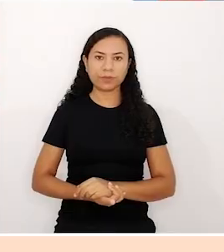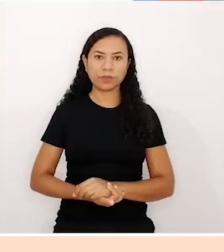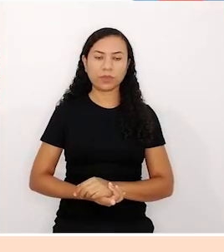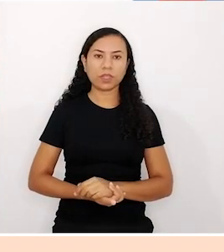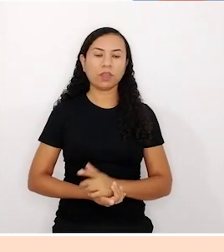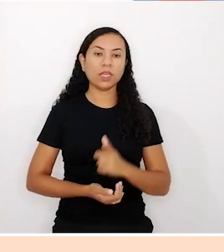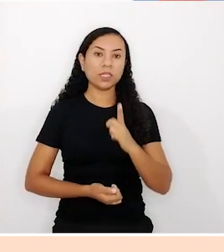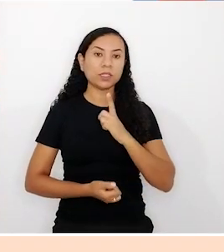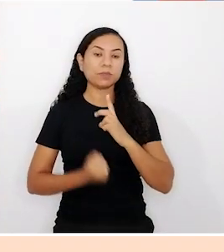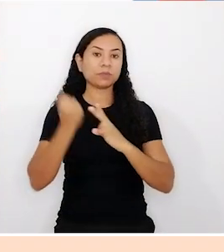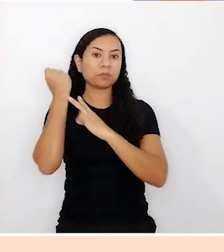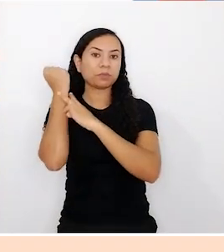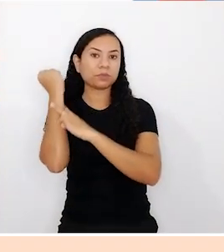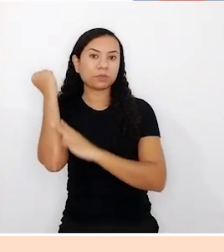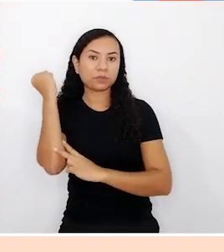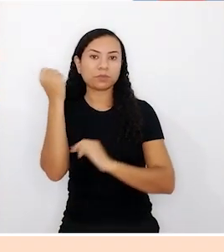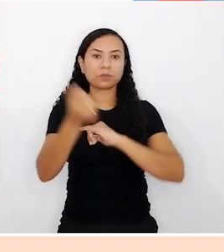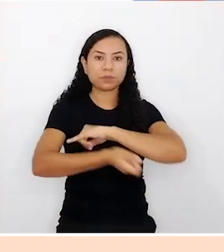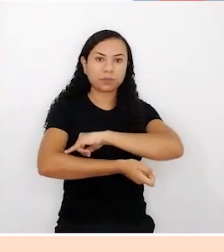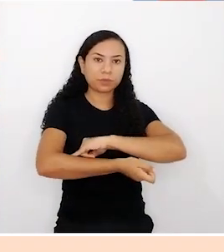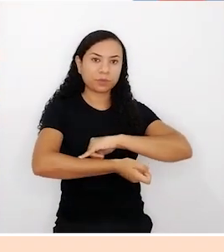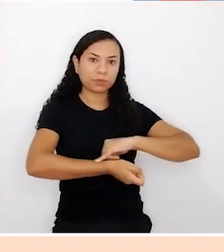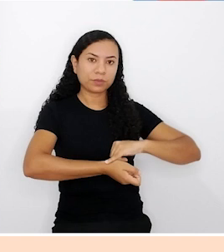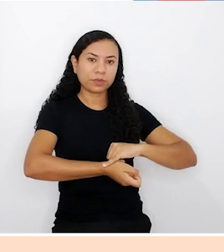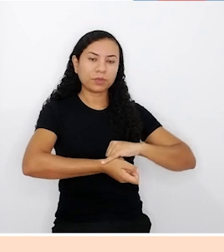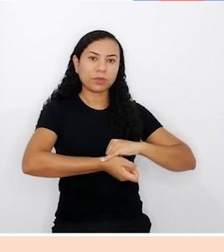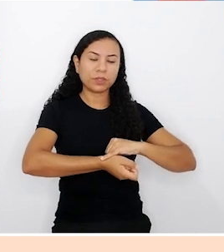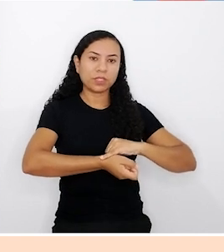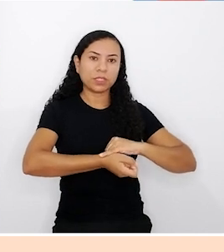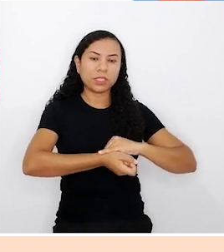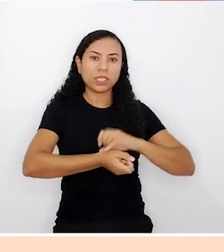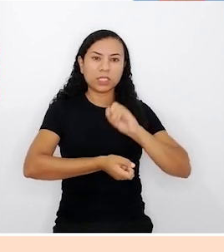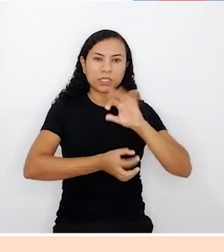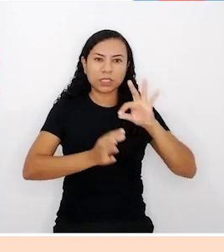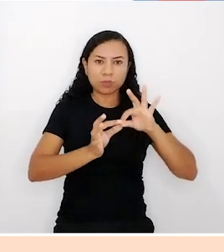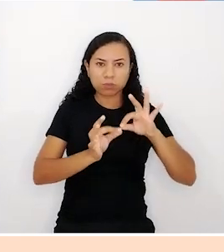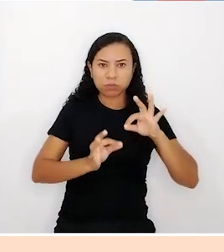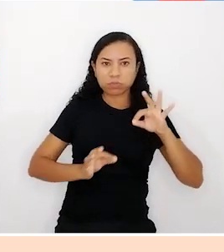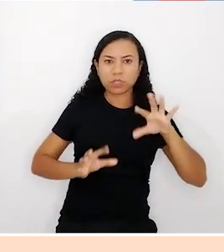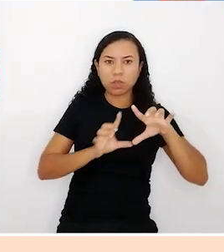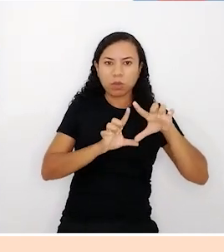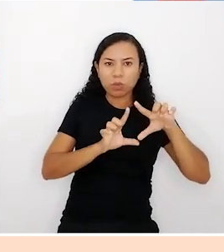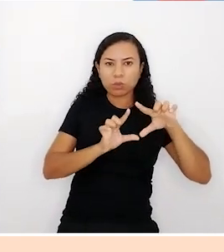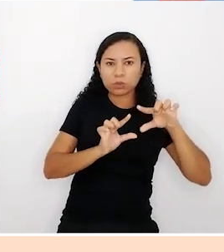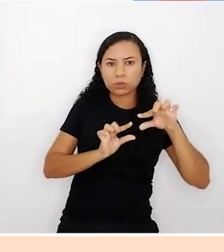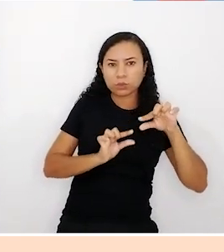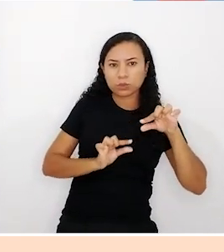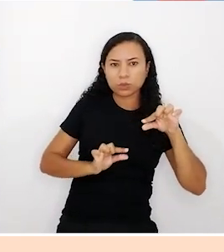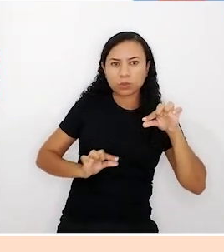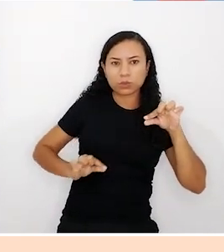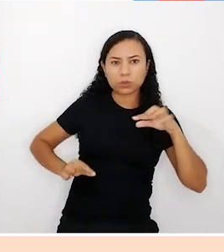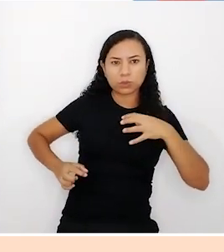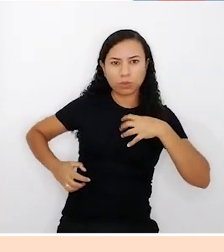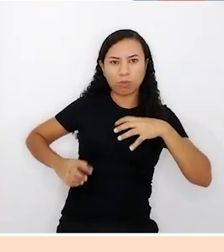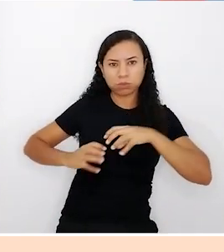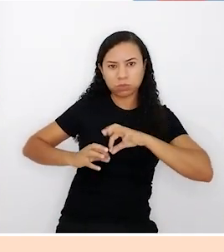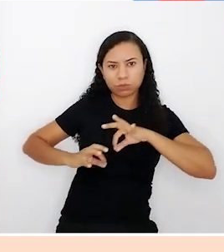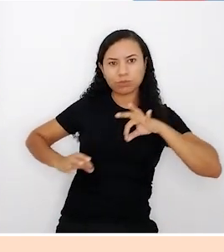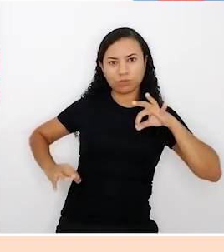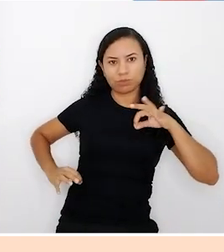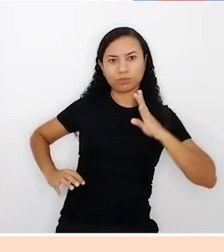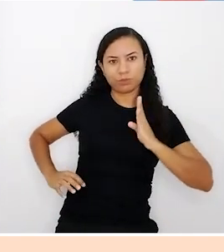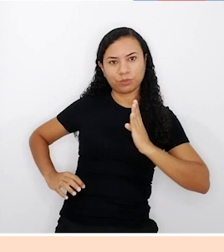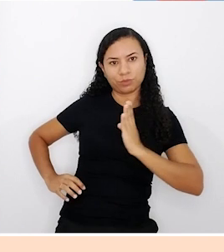As veias e as artérias vão afinando à medida que chegam em órgãos mais distantes do